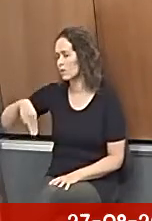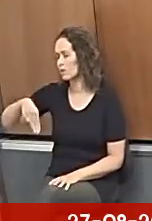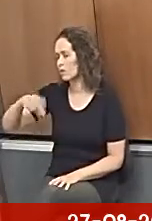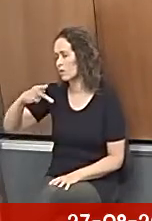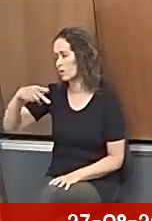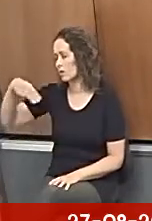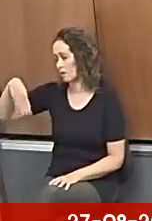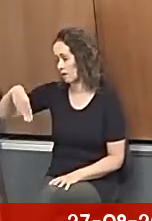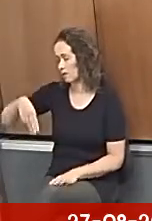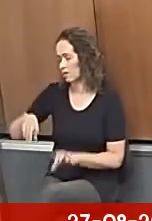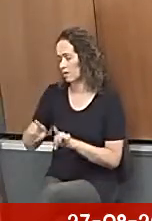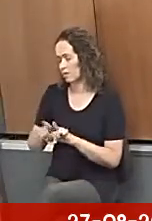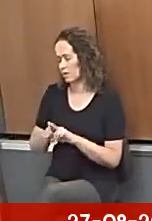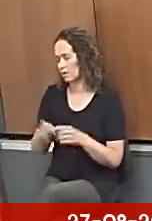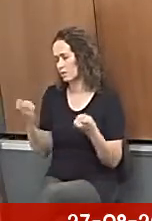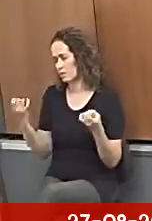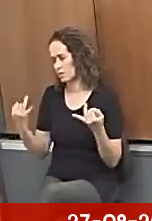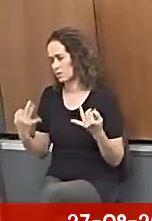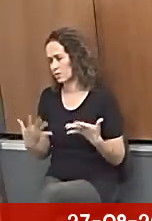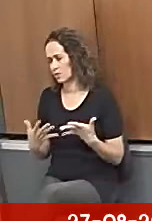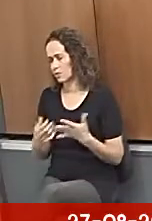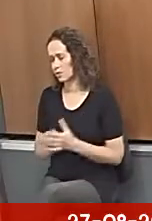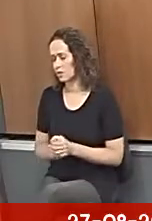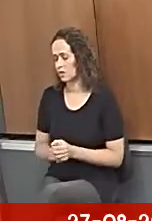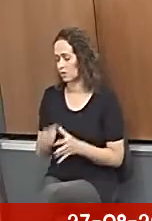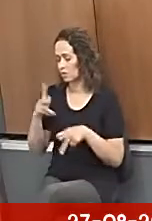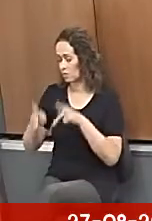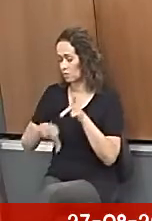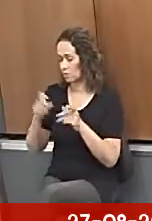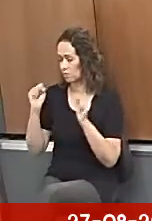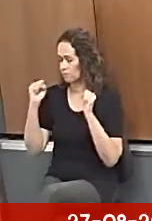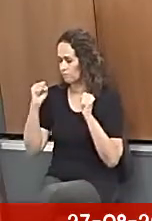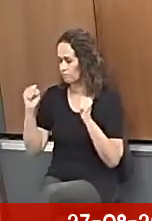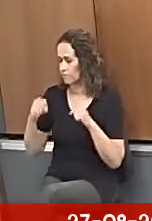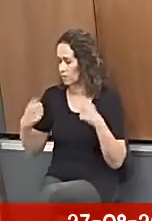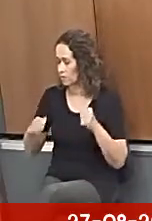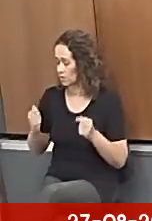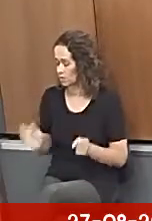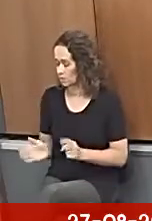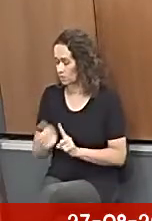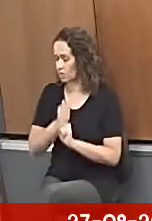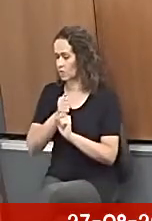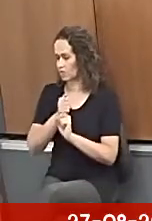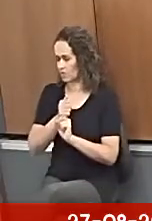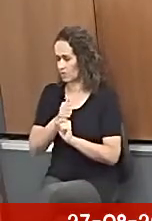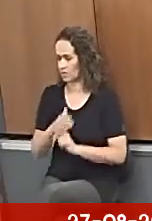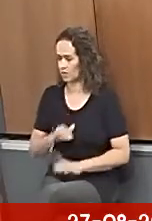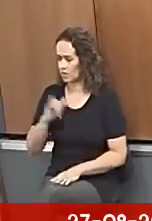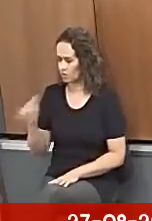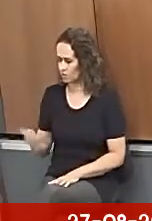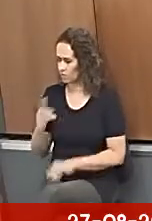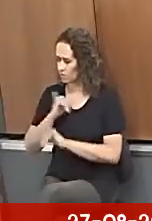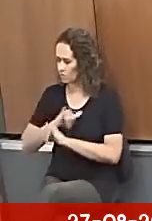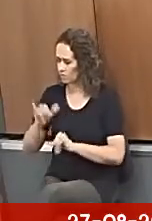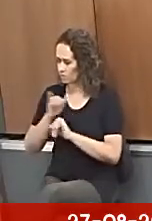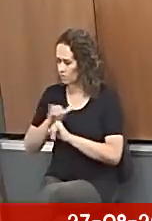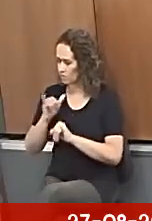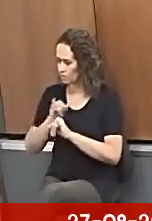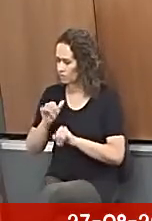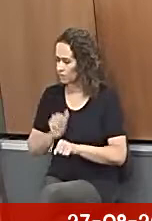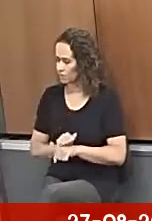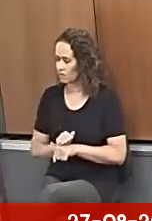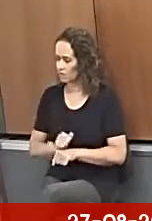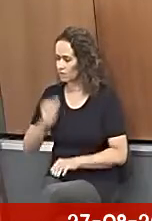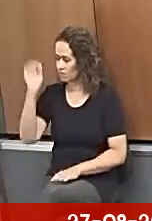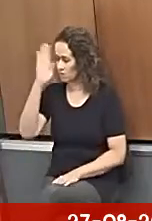militar que a recomendação da polícia militar que a torcida visitante tem que ficar protegida e aproveito para dizer que isso não acontece nenhum estádio do